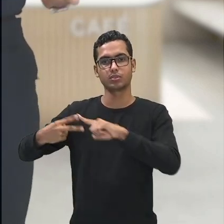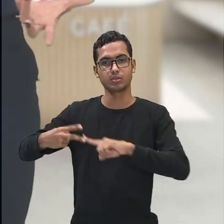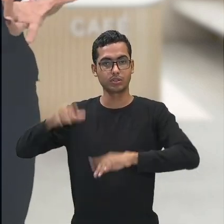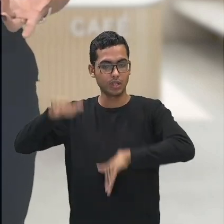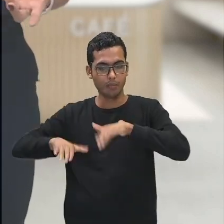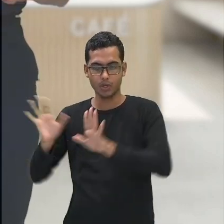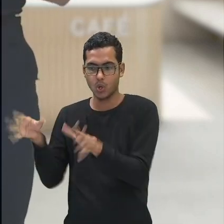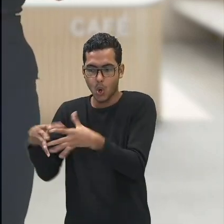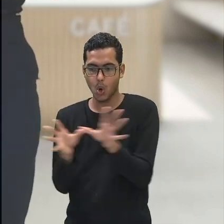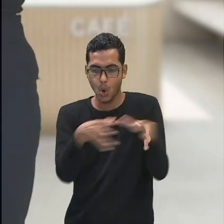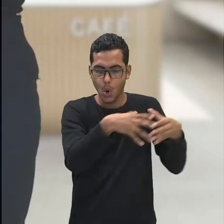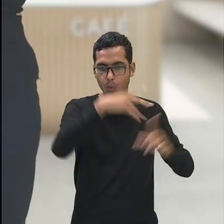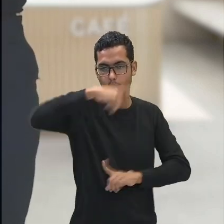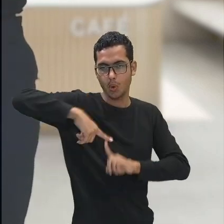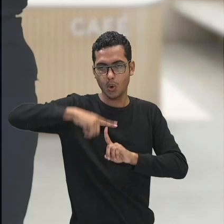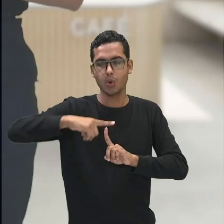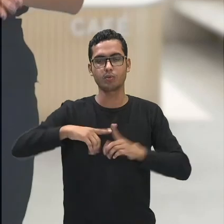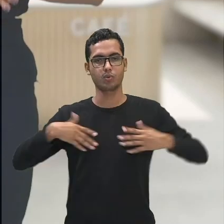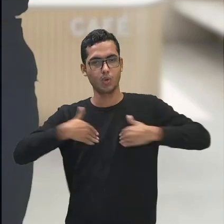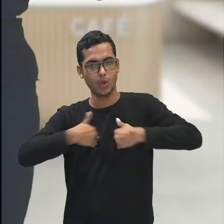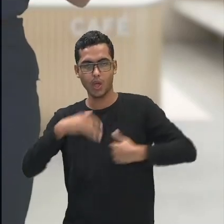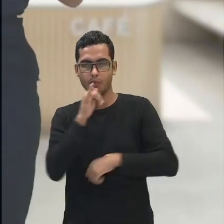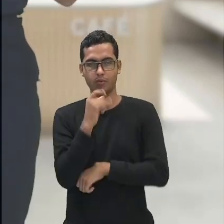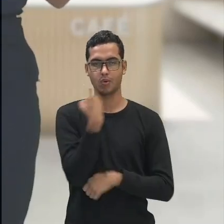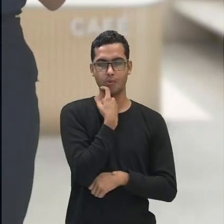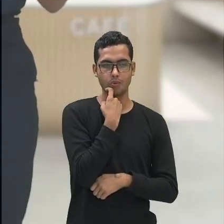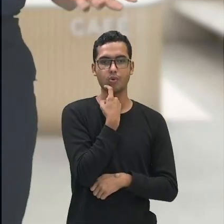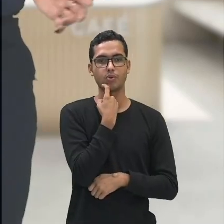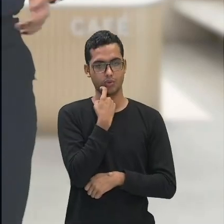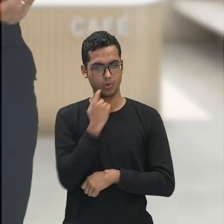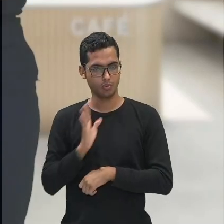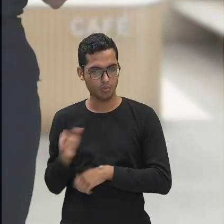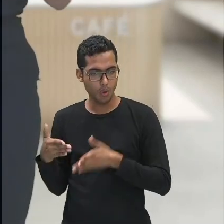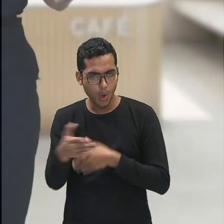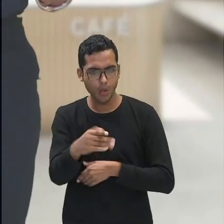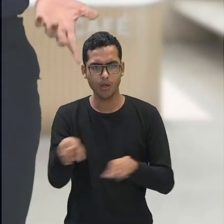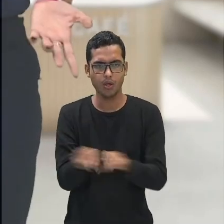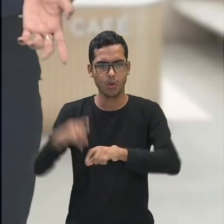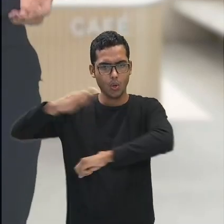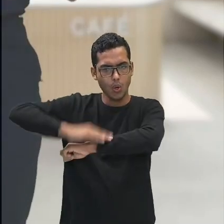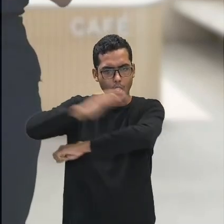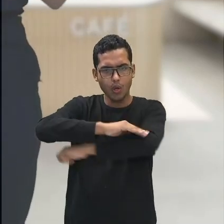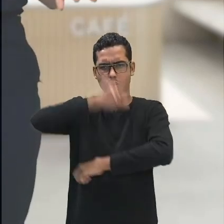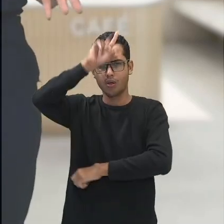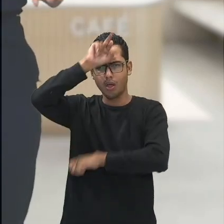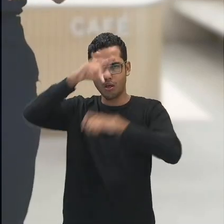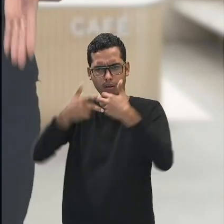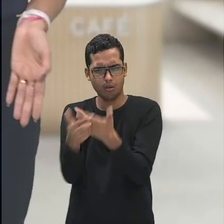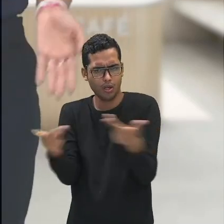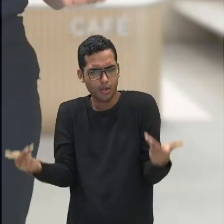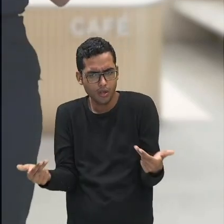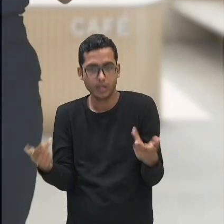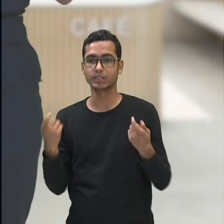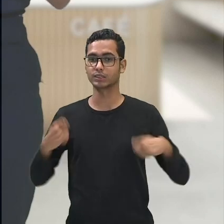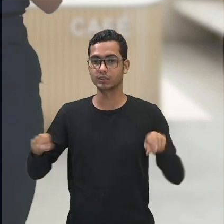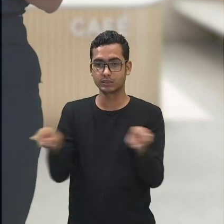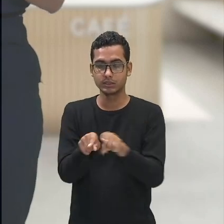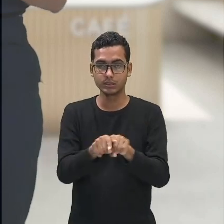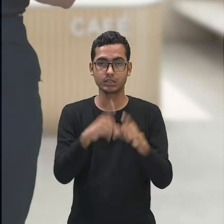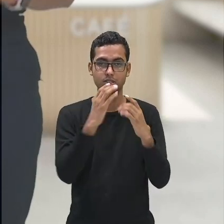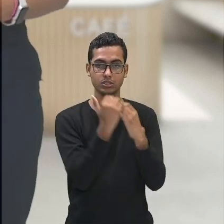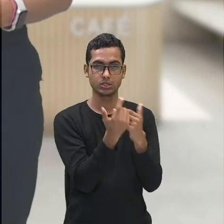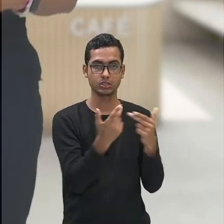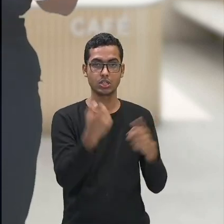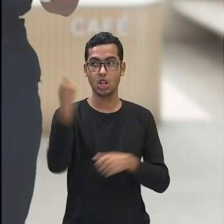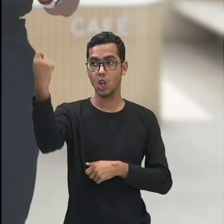grupo de espécies. Espécies como peixes, anfíbios, insetos, eles precisam de fatores